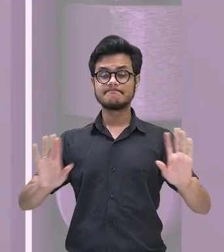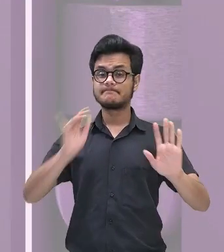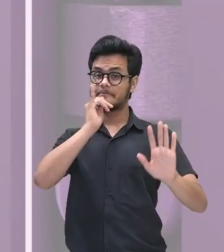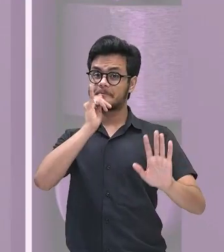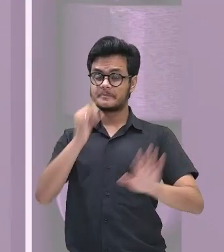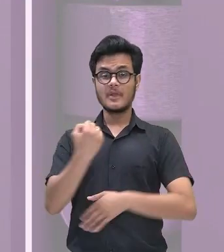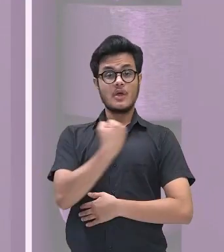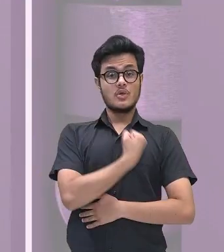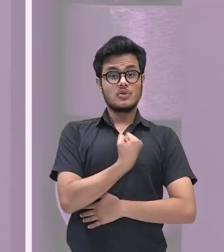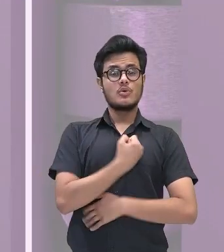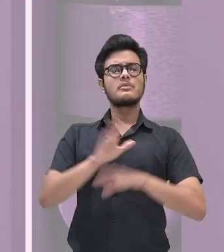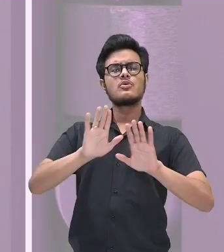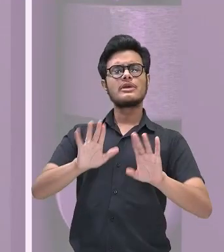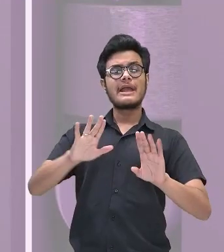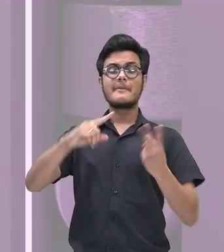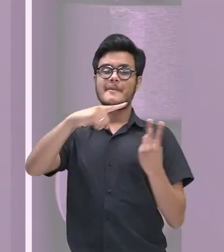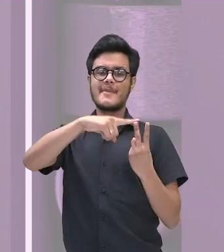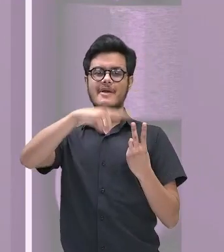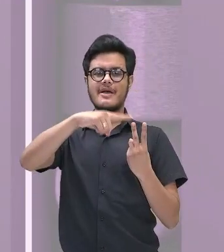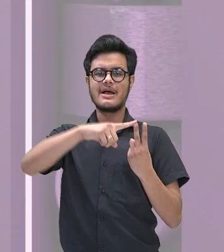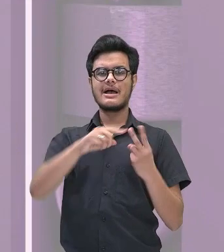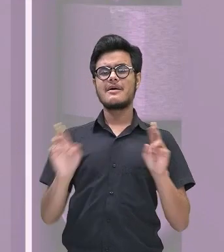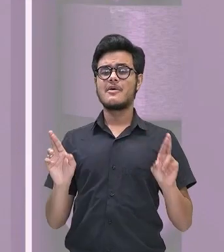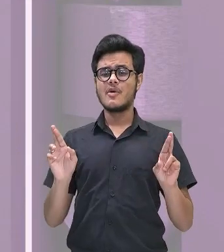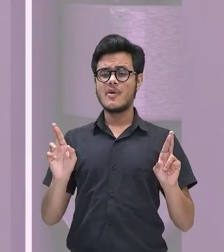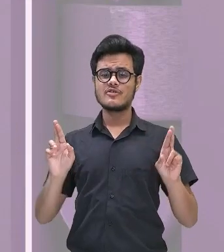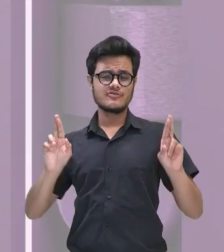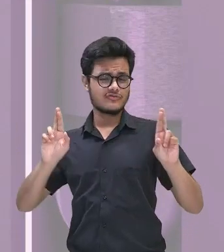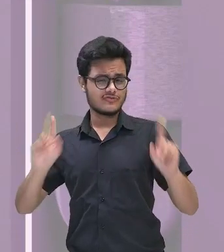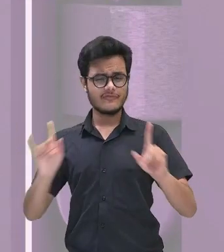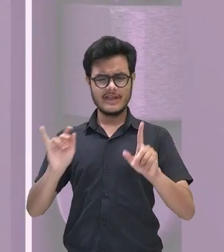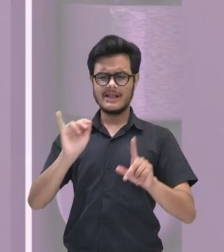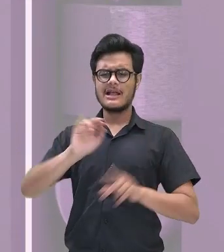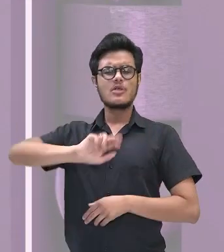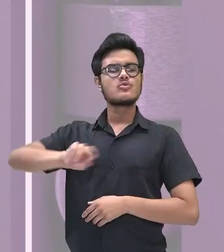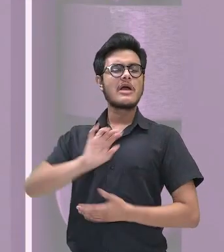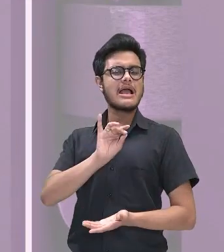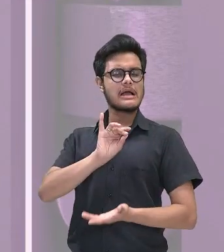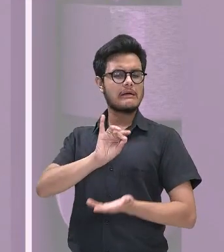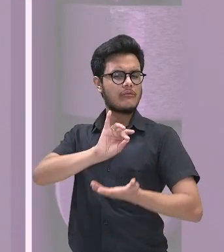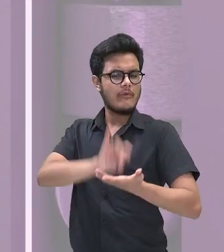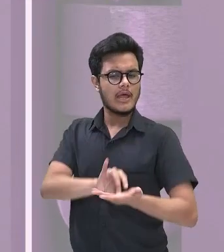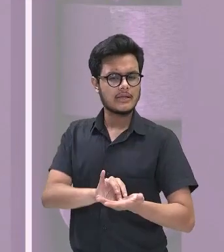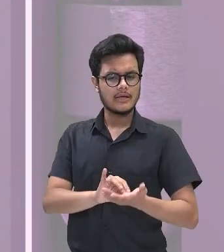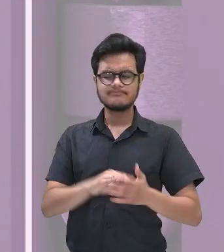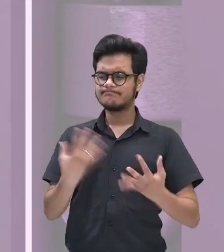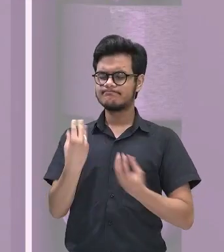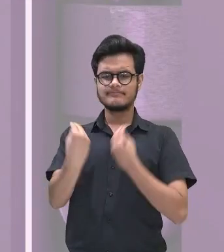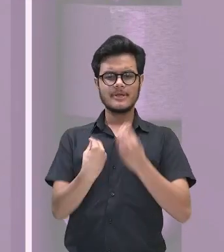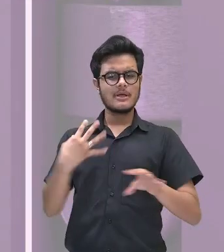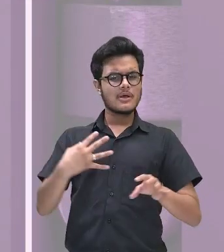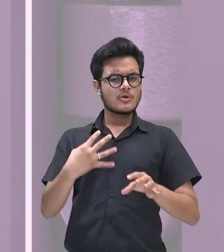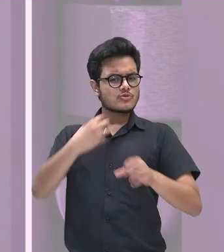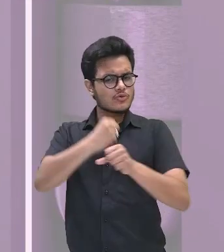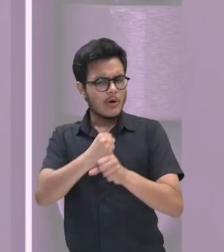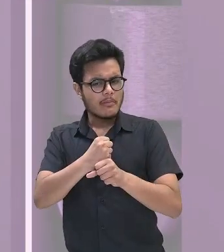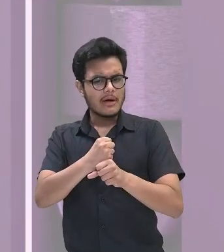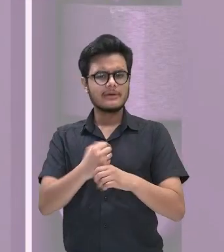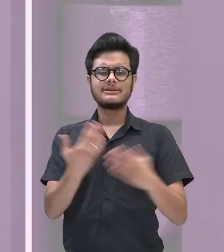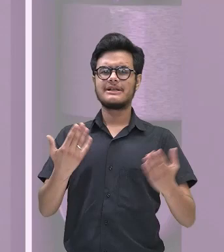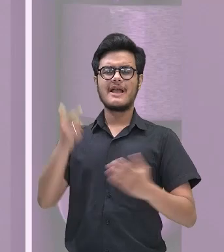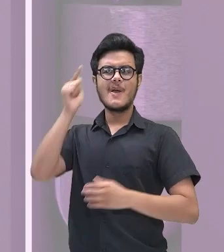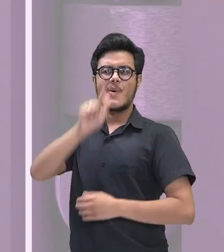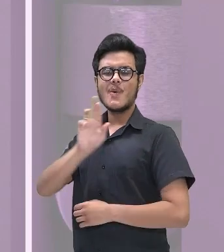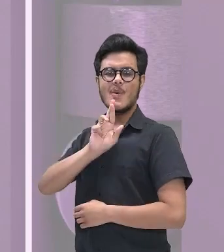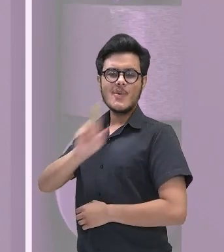números onde as suas raízes não são exatas, ou seja, você não tem como resolver a raiz para conseguir